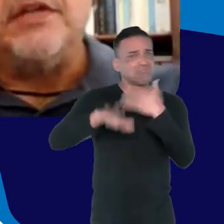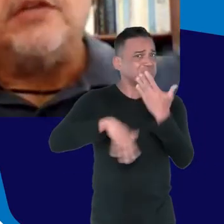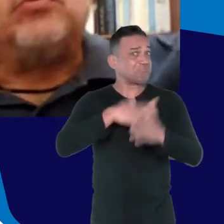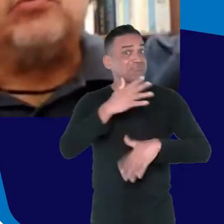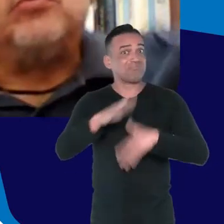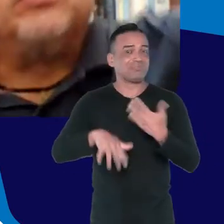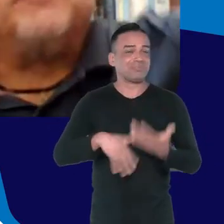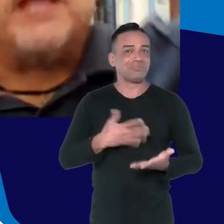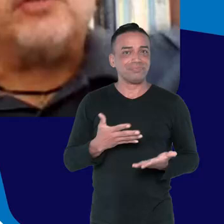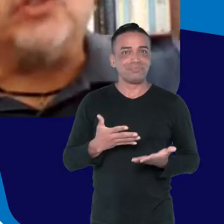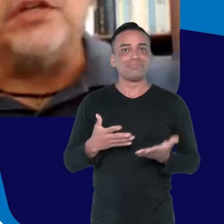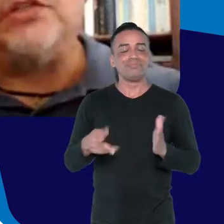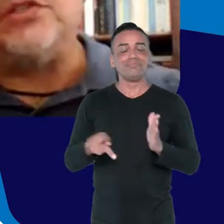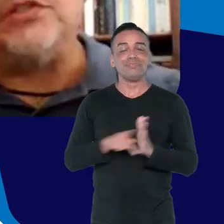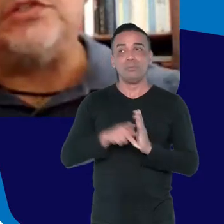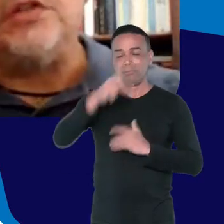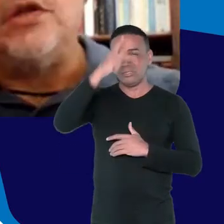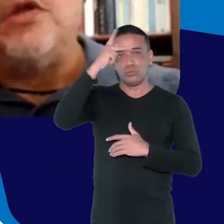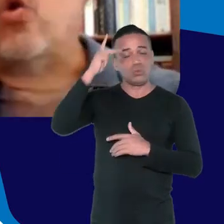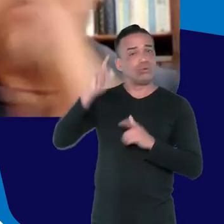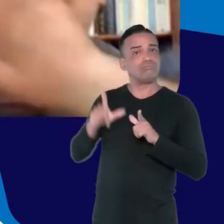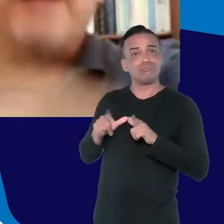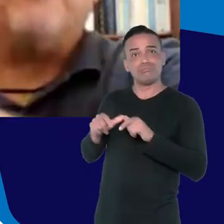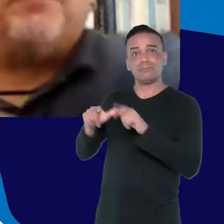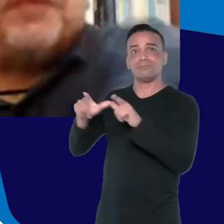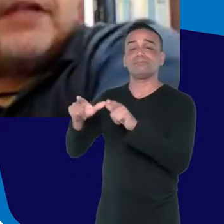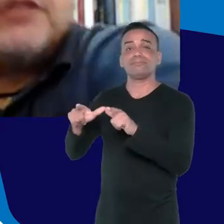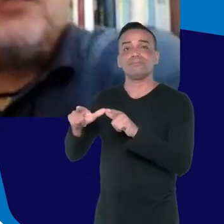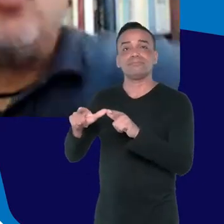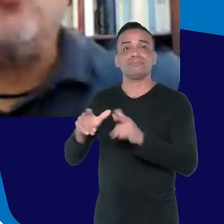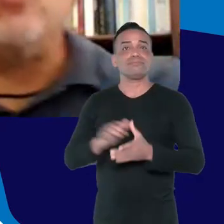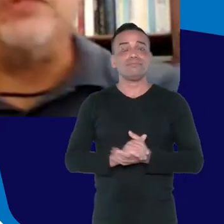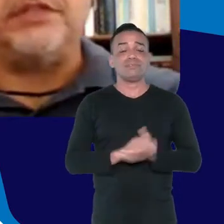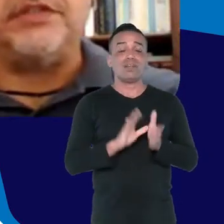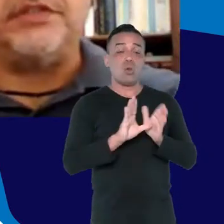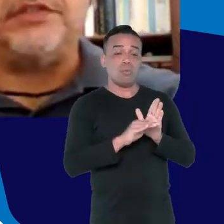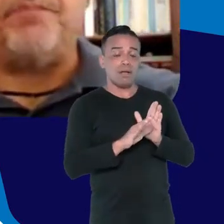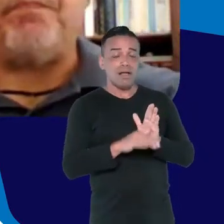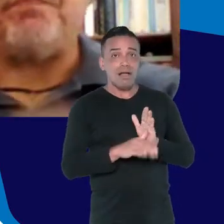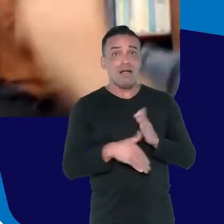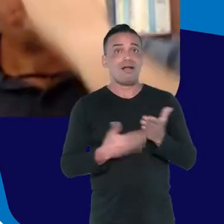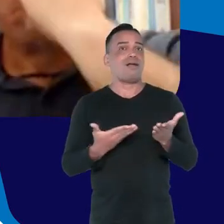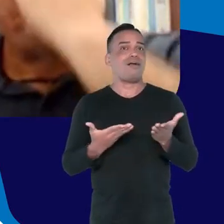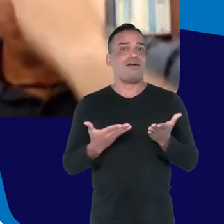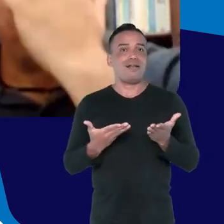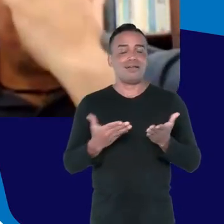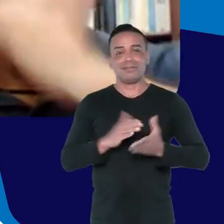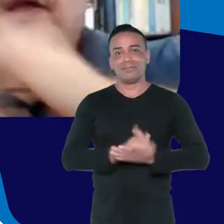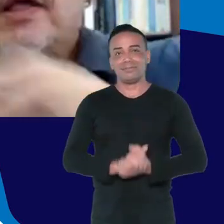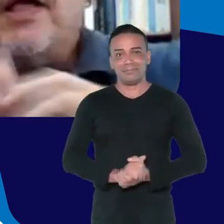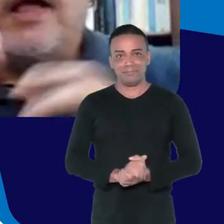peças nos viajantes, roubava pequenas coisas.